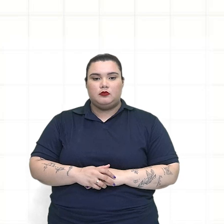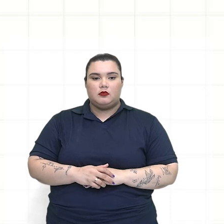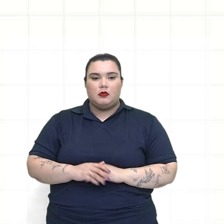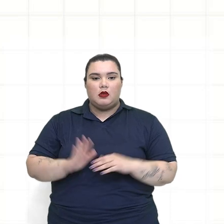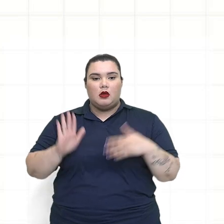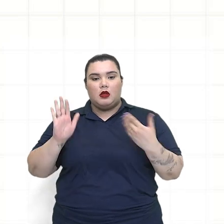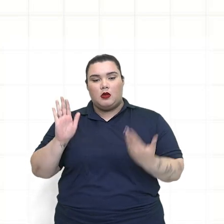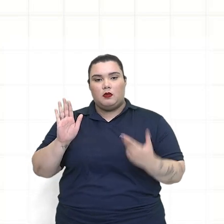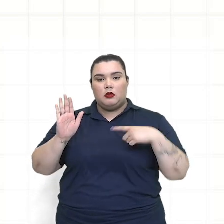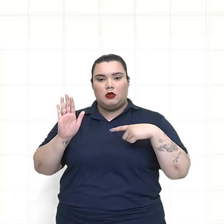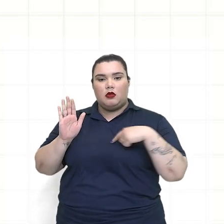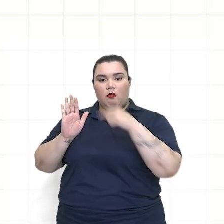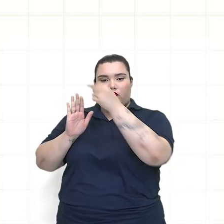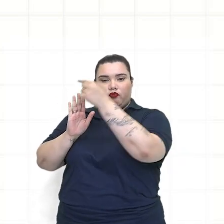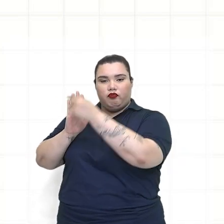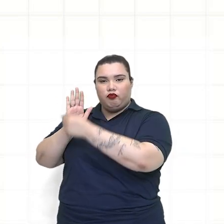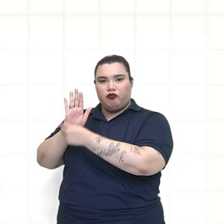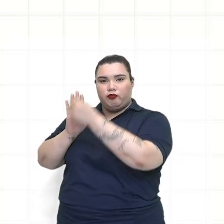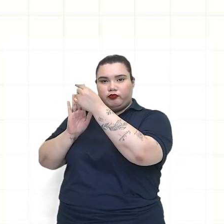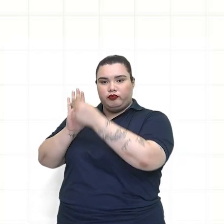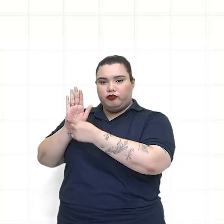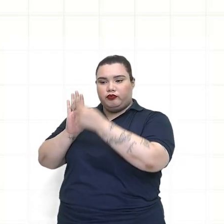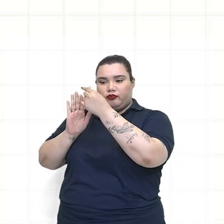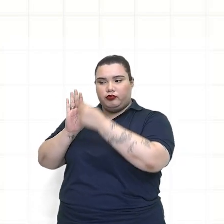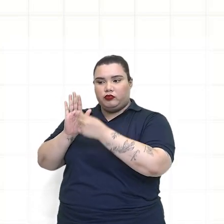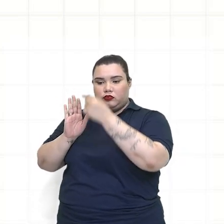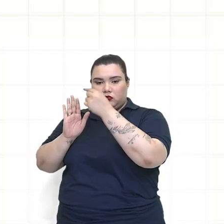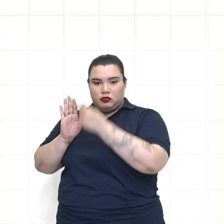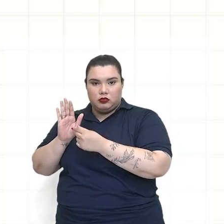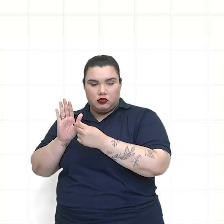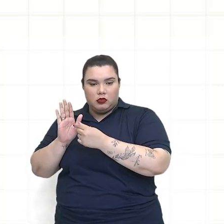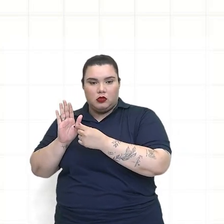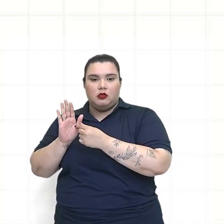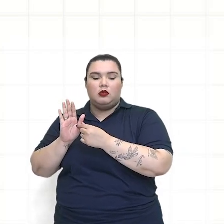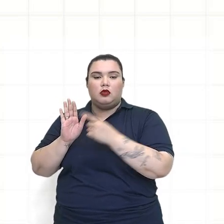cada falange aqui, né, aqui representada por